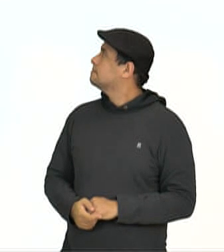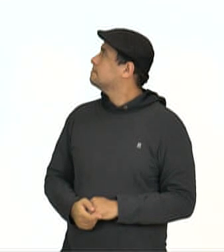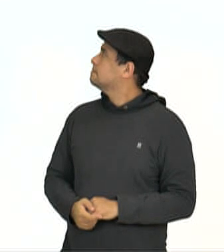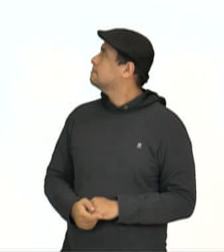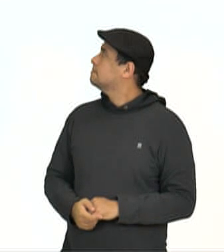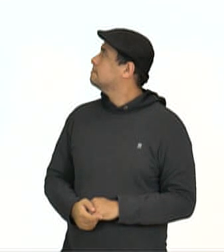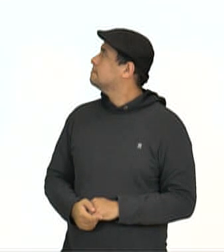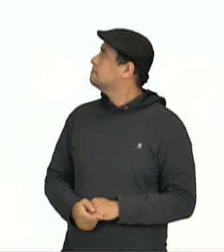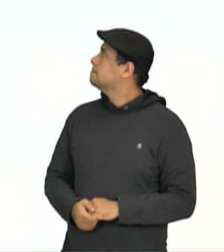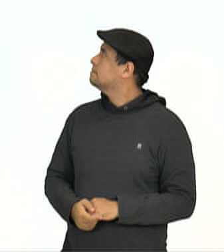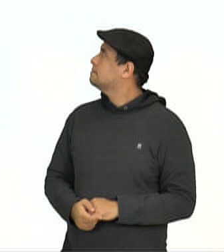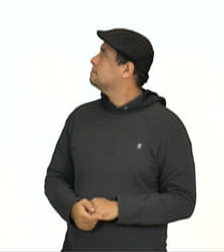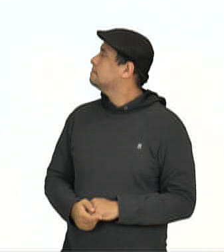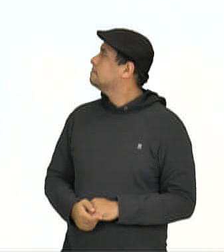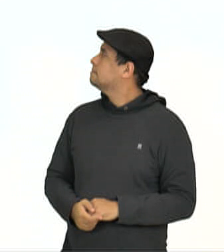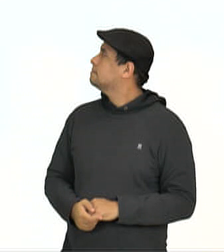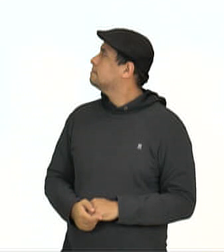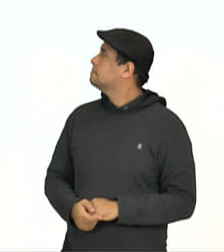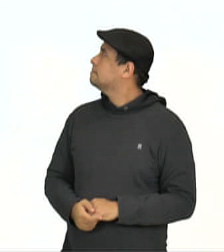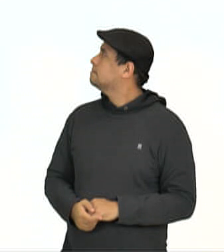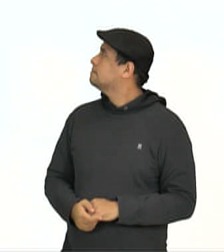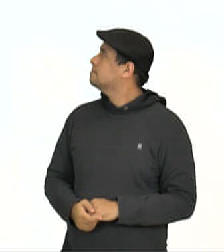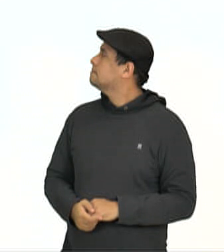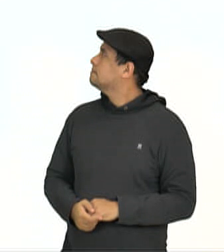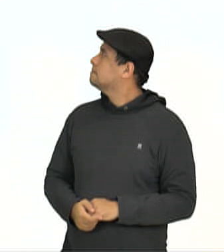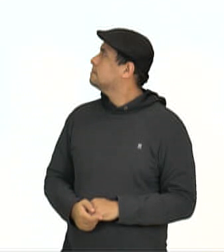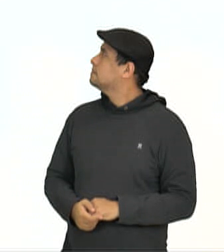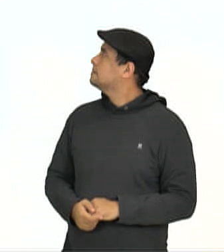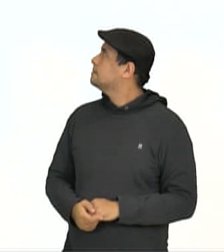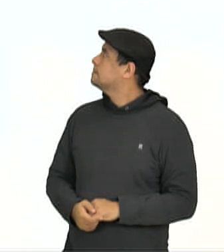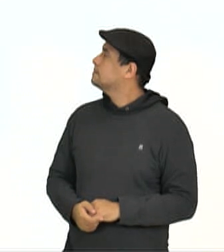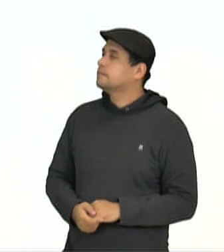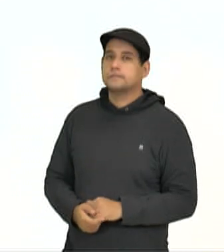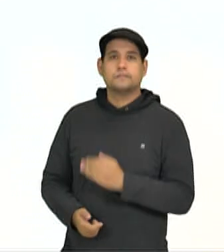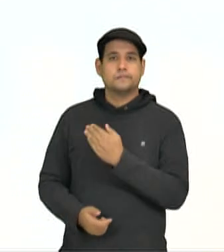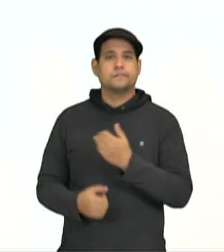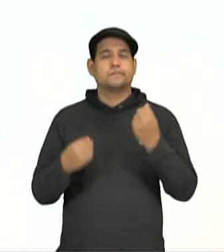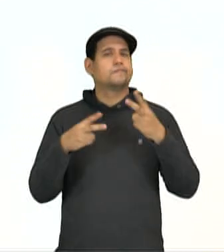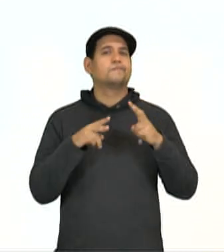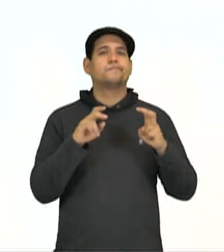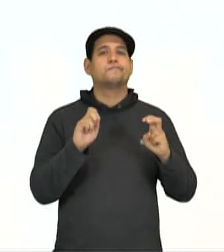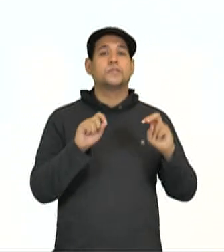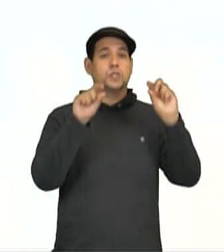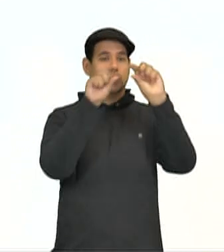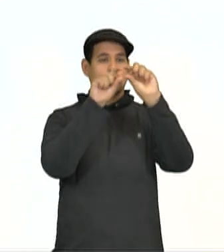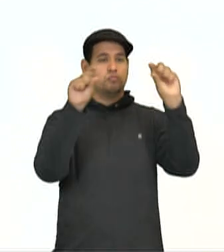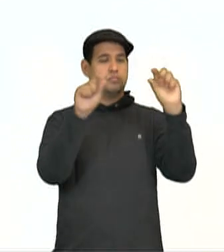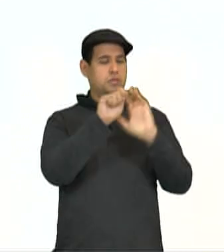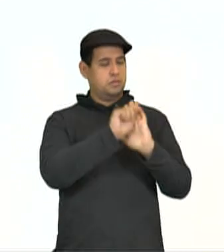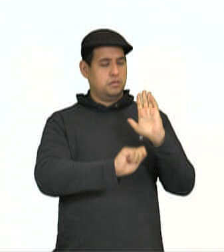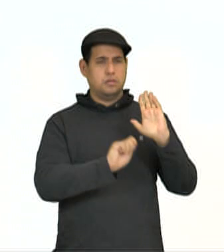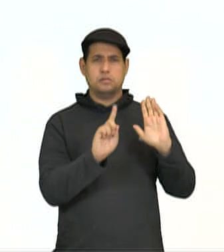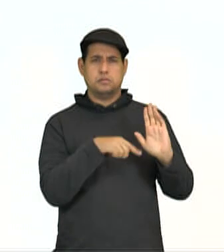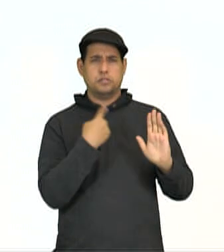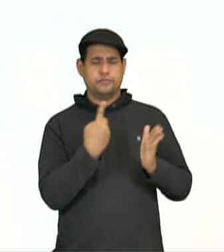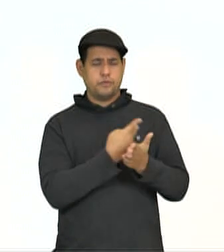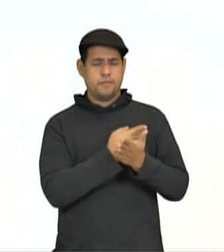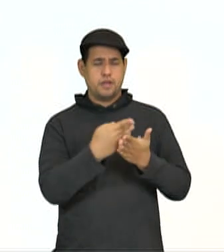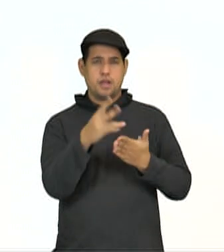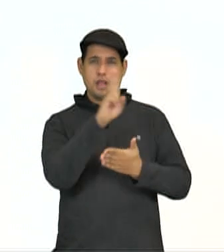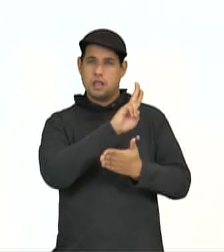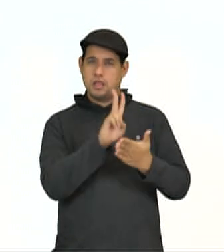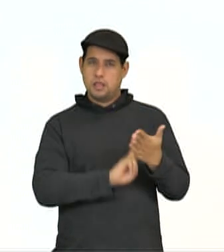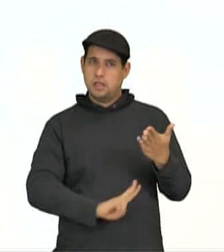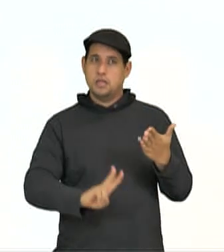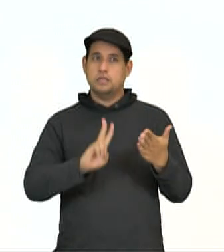I Rely on Me. What does it mean? Aqui eu falei o seguinte, que o título do texto que a gente está prestes a ler, o título é esse que